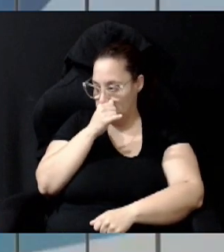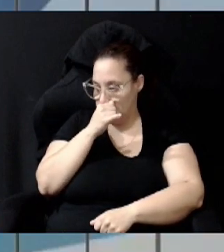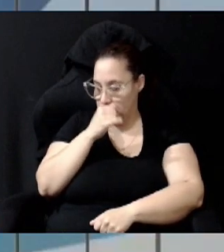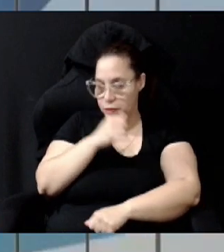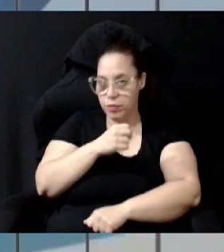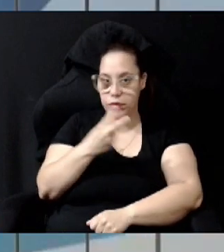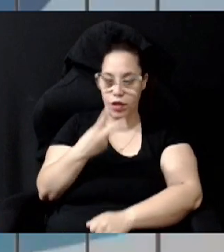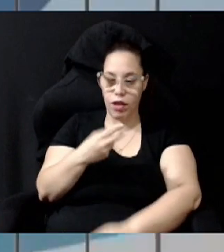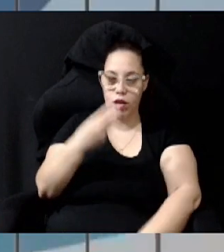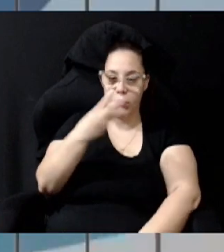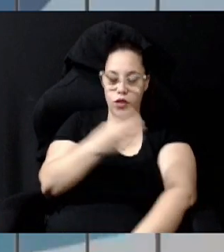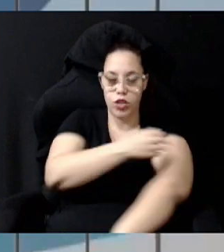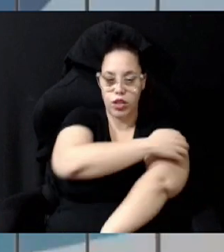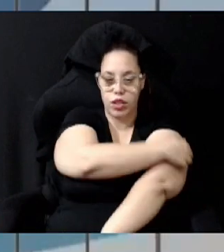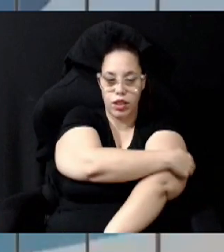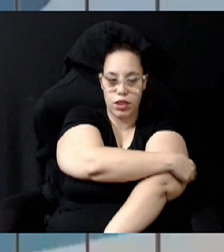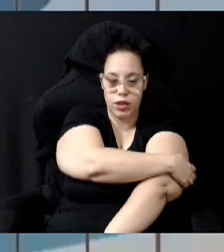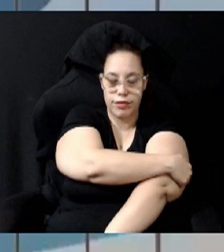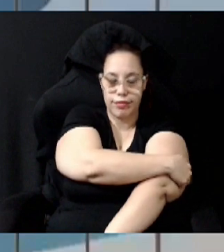23